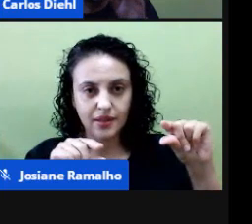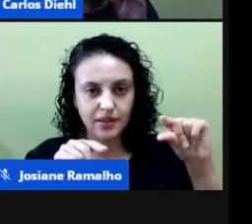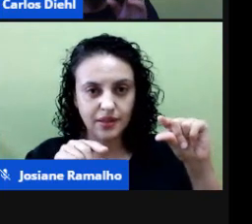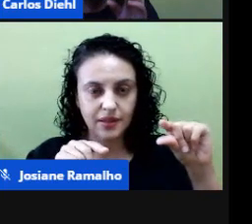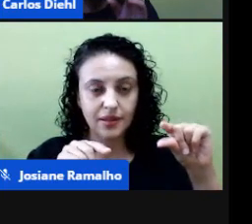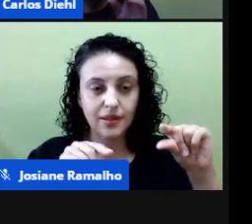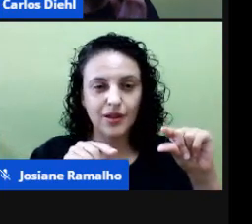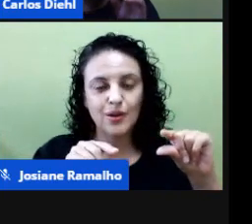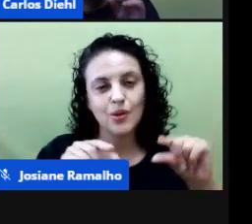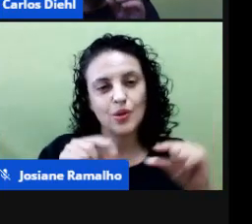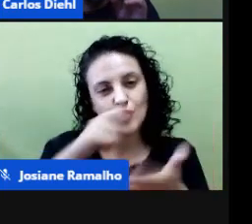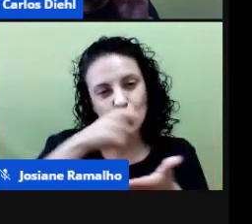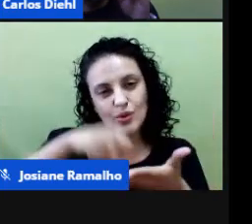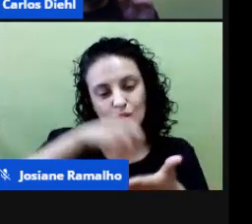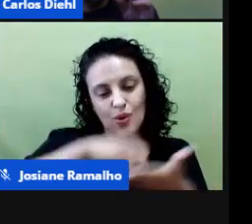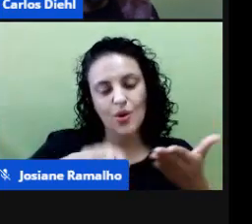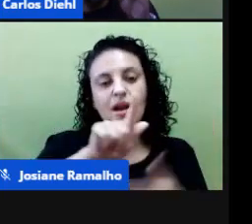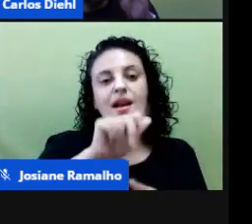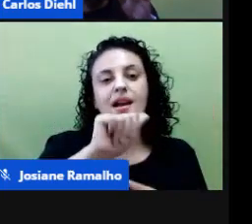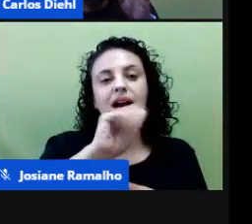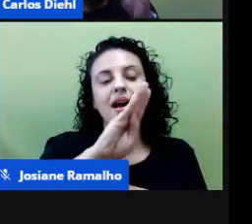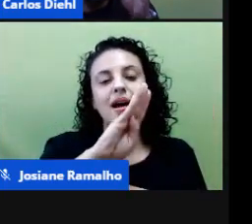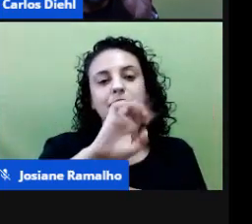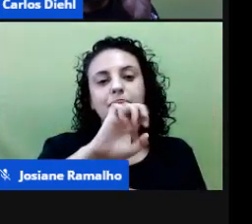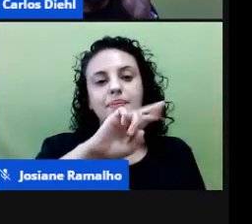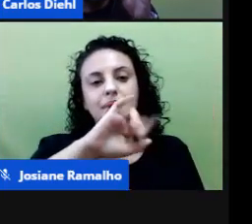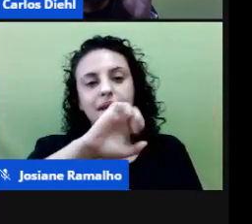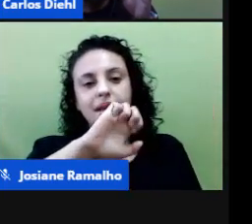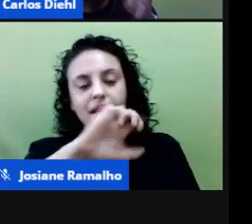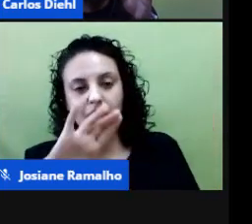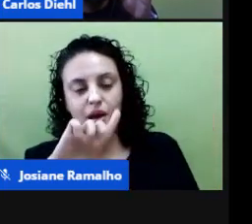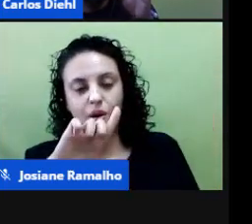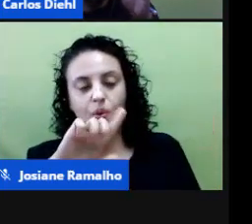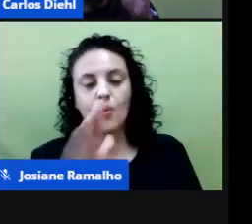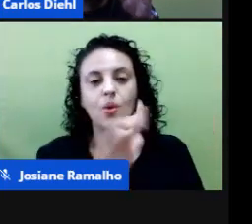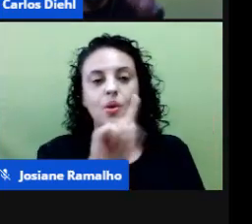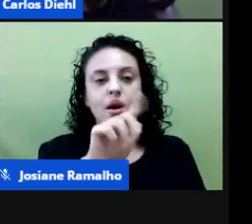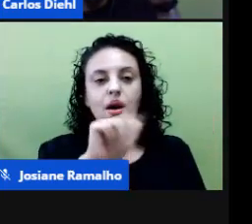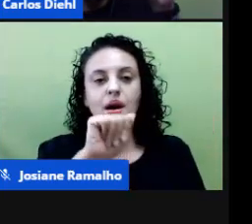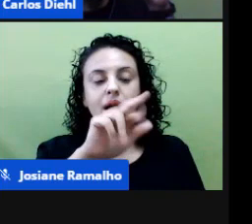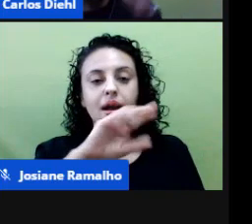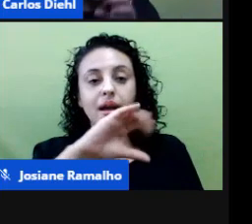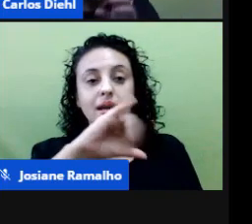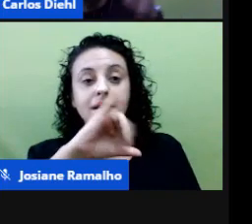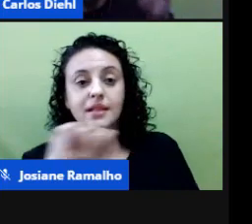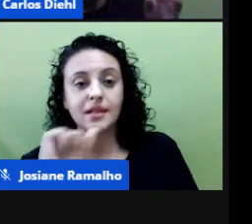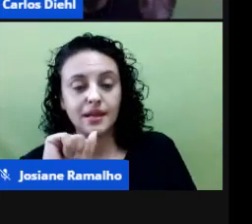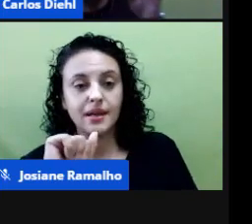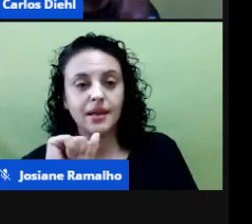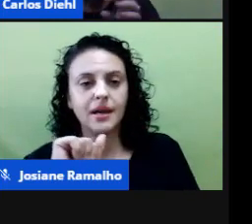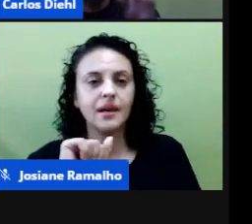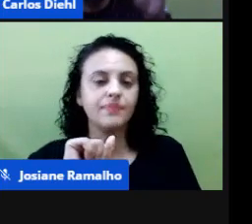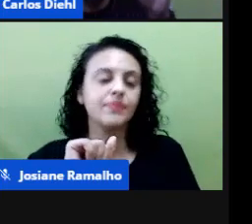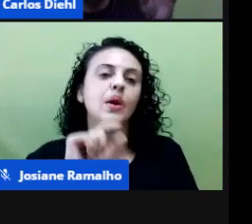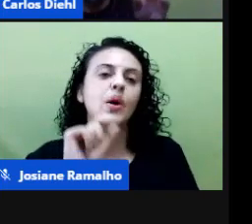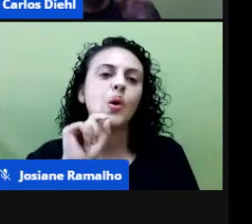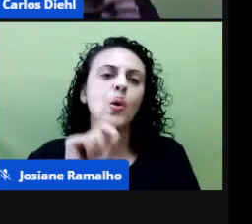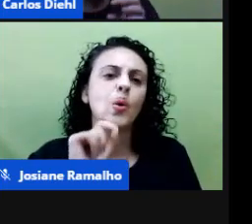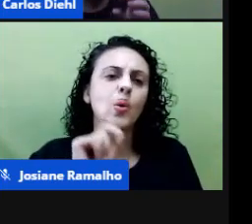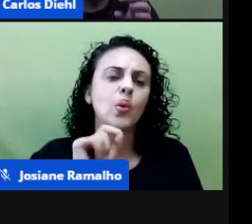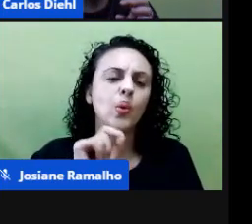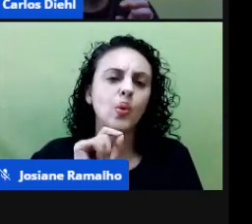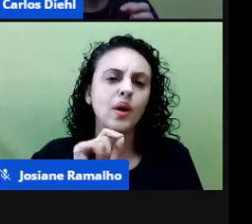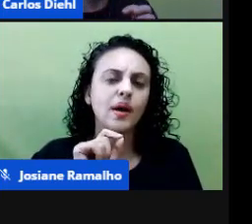García Márquez que ela ajuda a definir bem esse conceito do que é o tratamento criativo da atualidade,